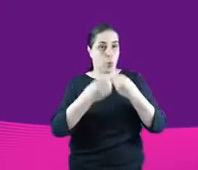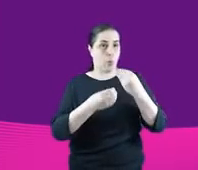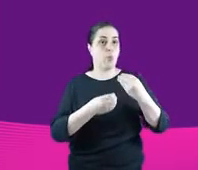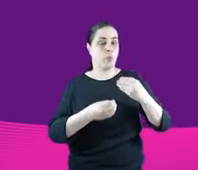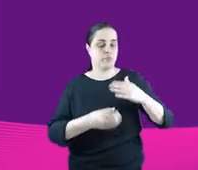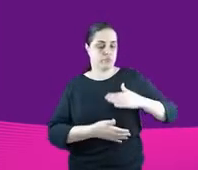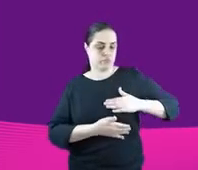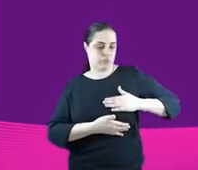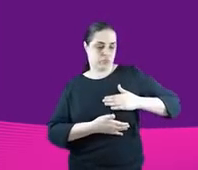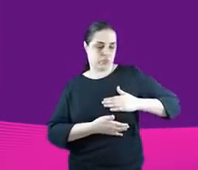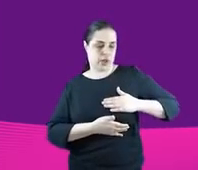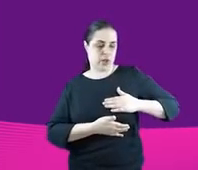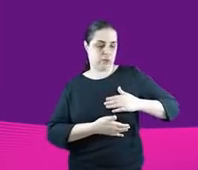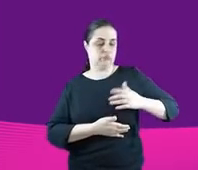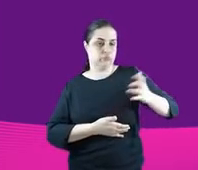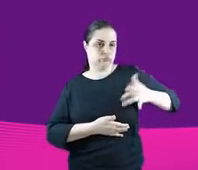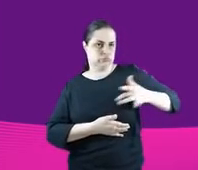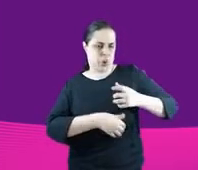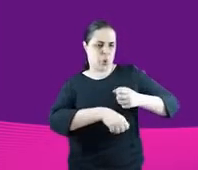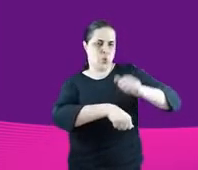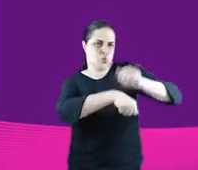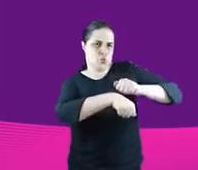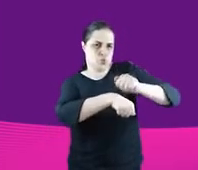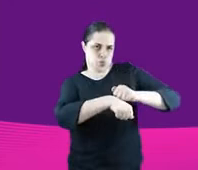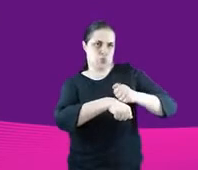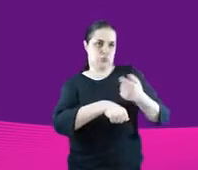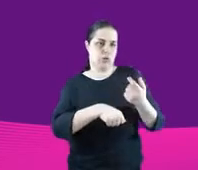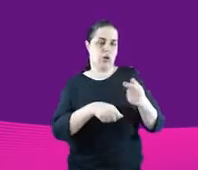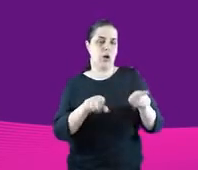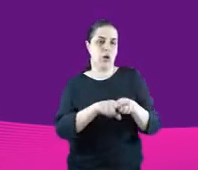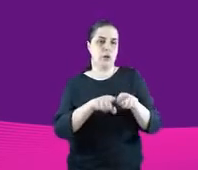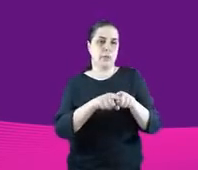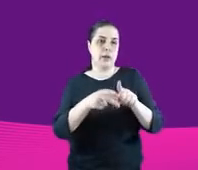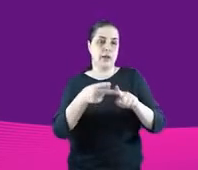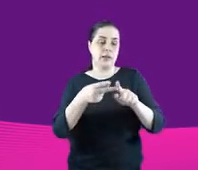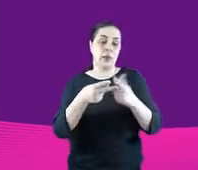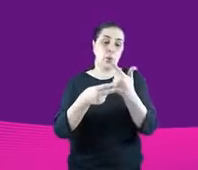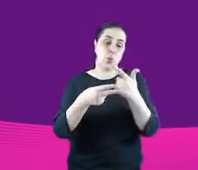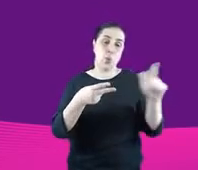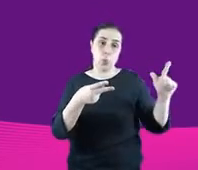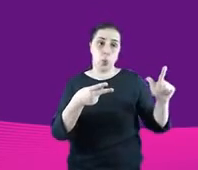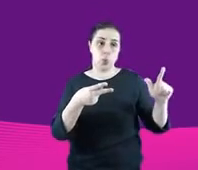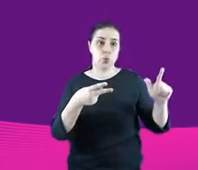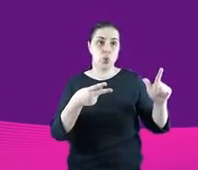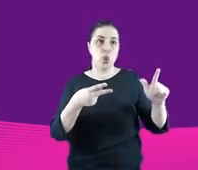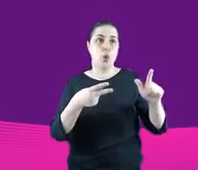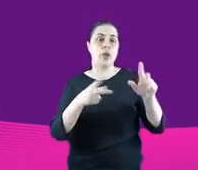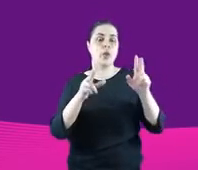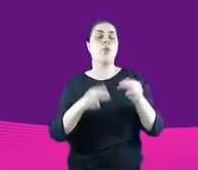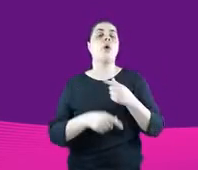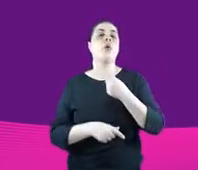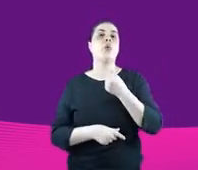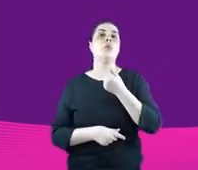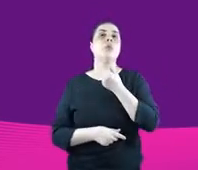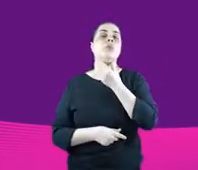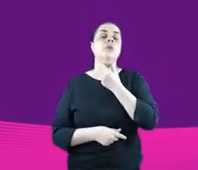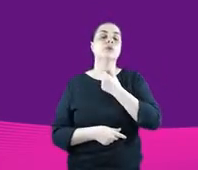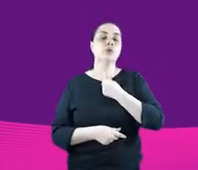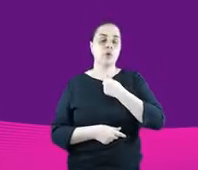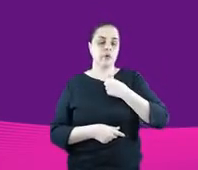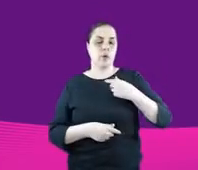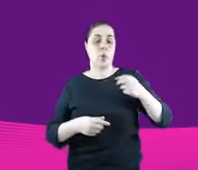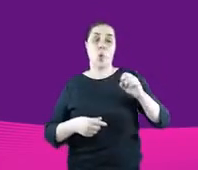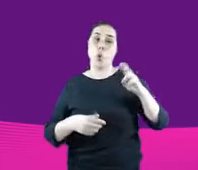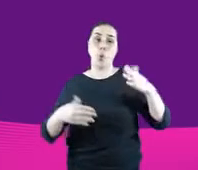mais comuns, mas também podendo existir câncer de esôfago, de pulmão. Isso acontece, em geral,